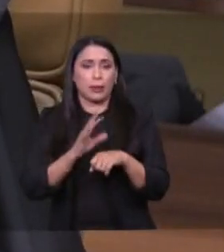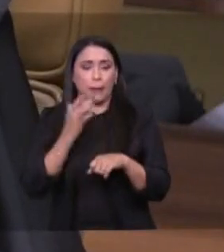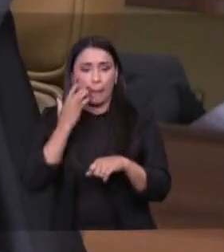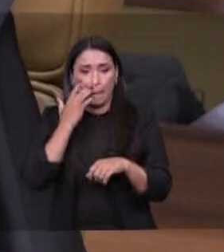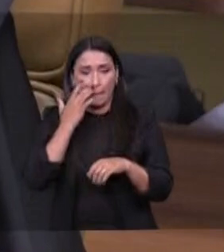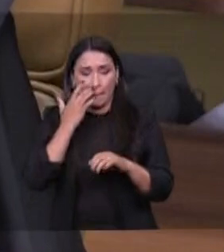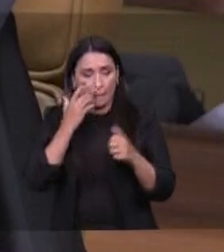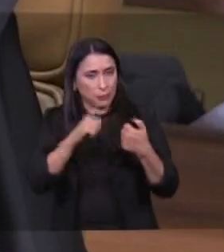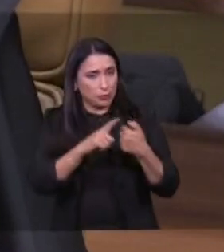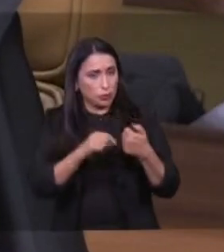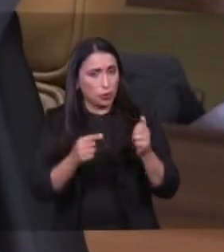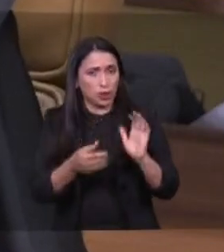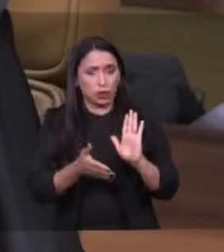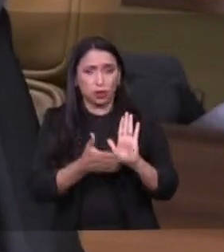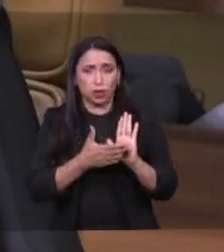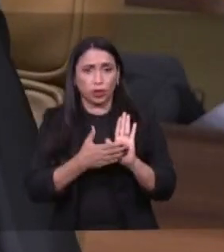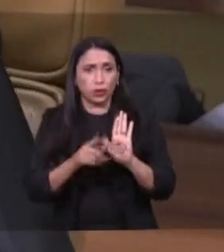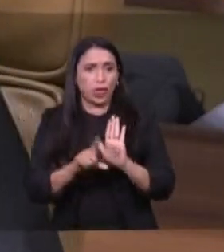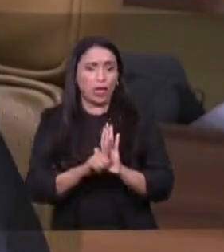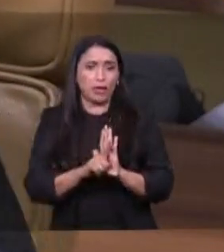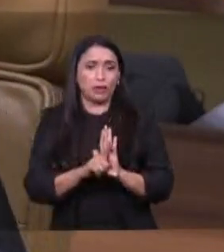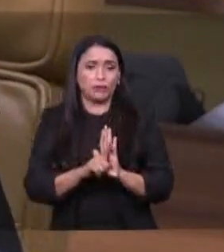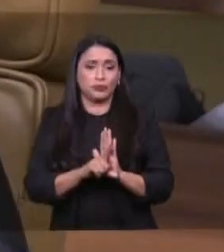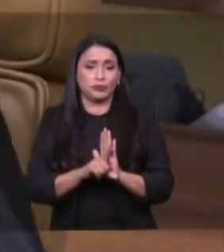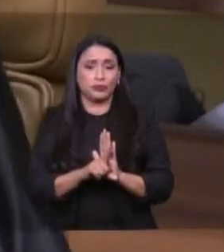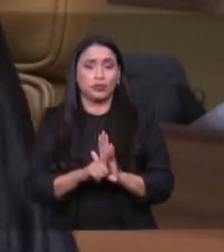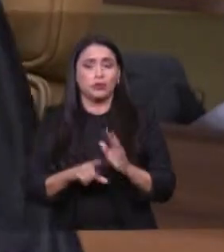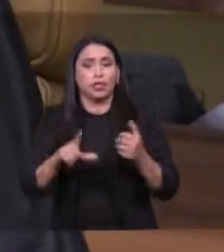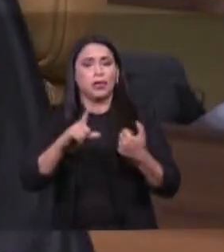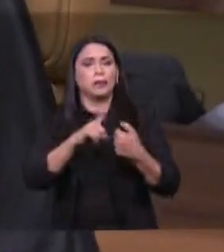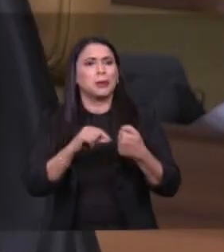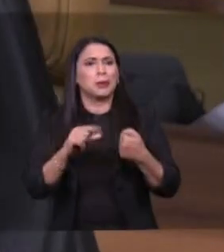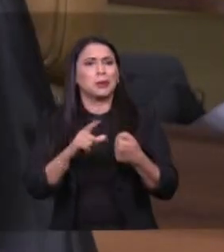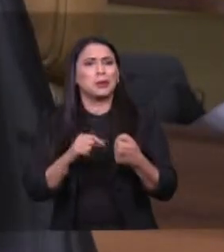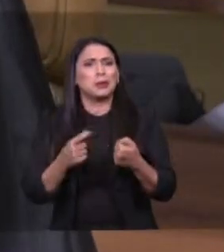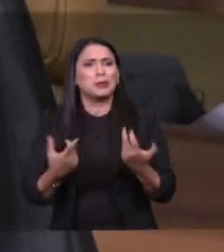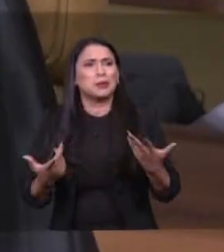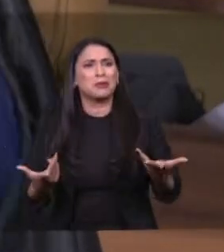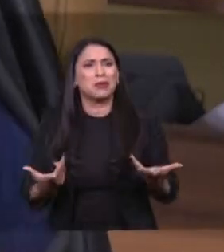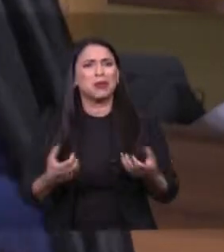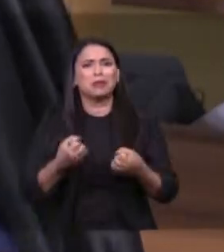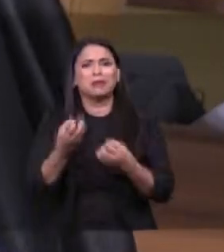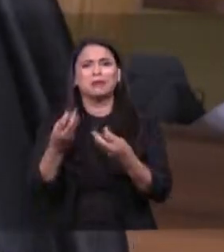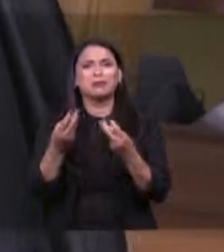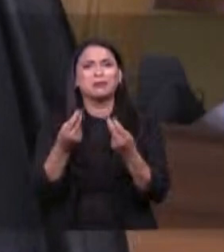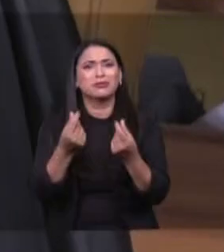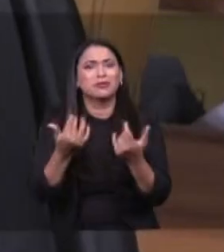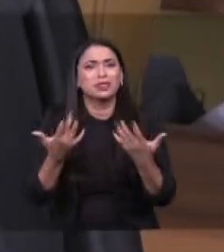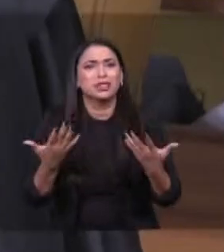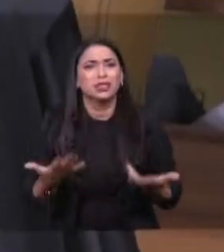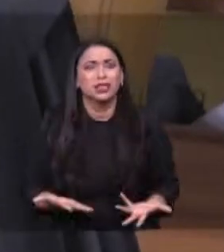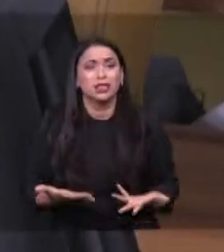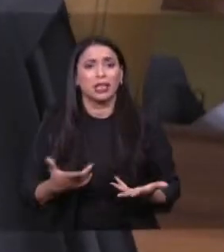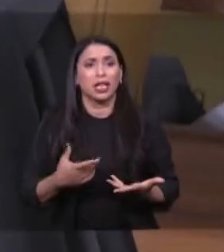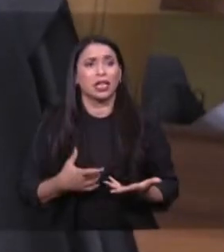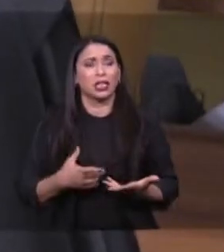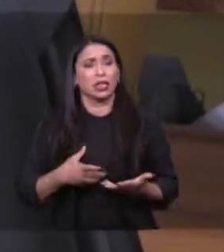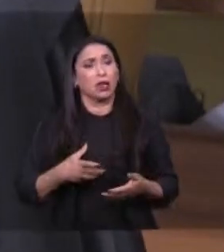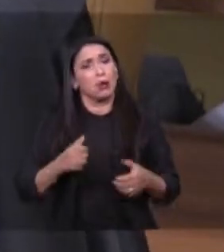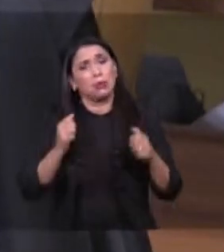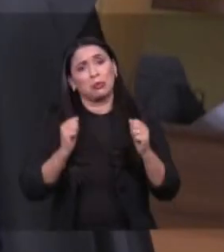inconstitucionalidade do dispositivo. Até porque dispositivos vagos como esse geram uma quantidade de